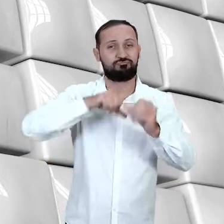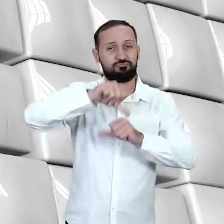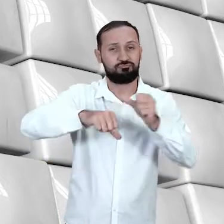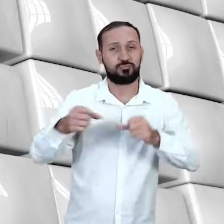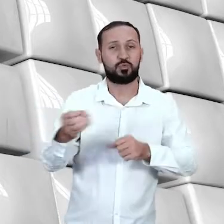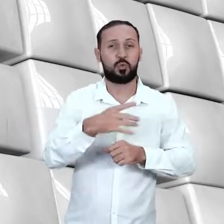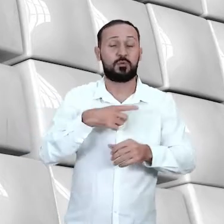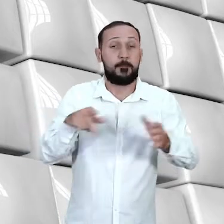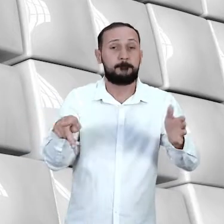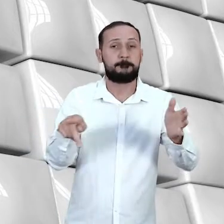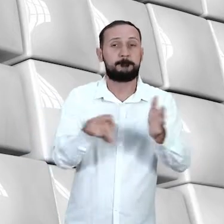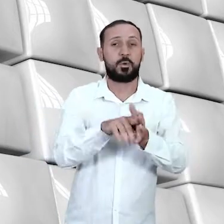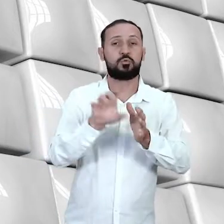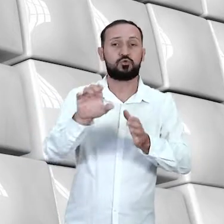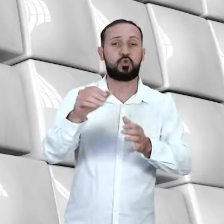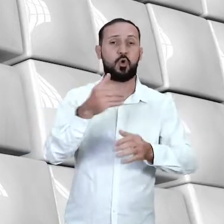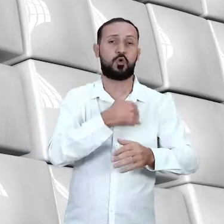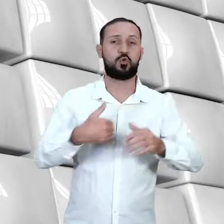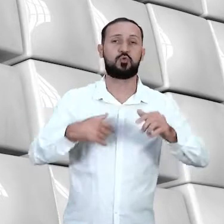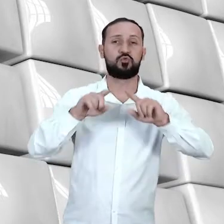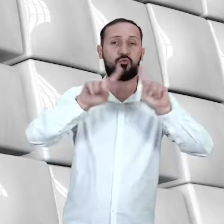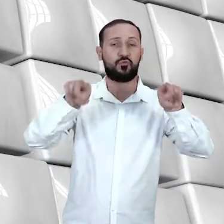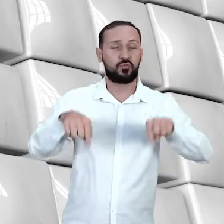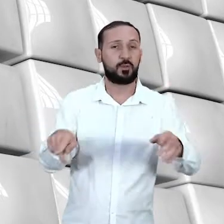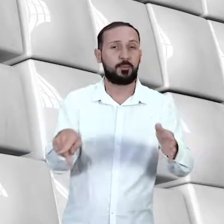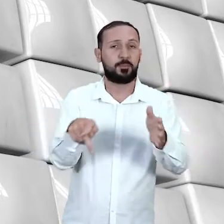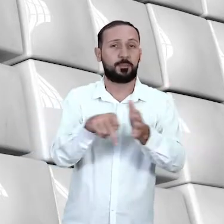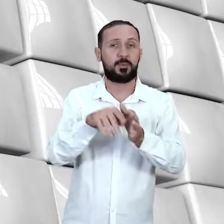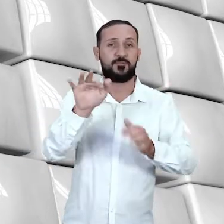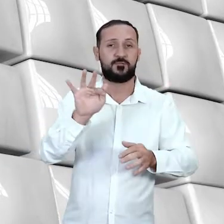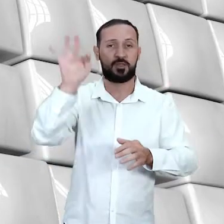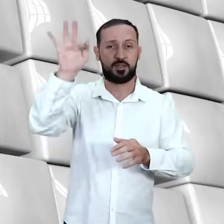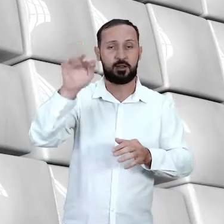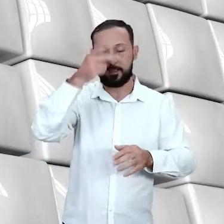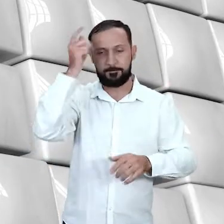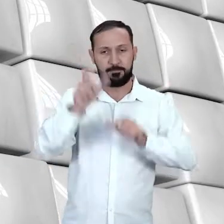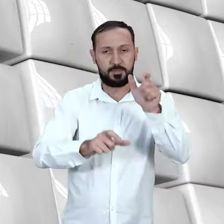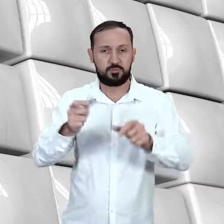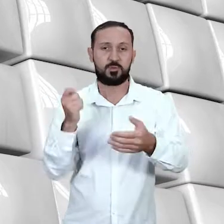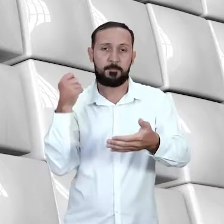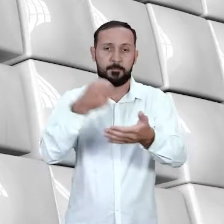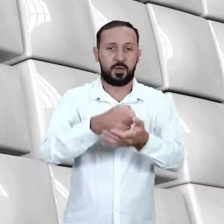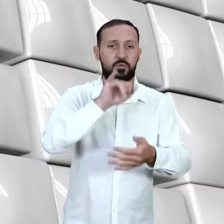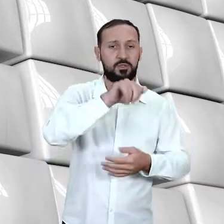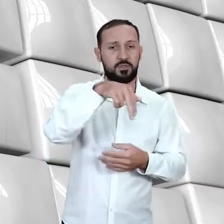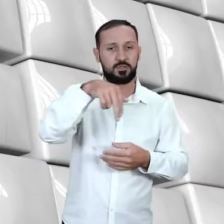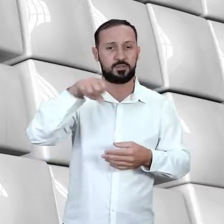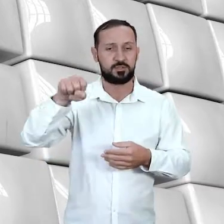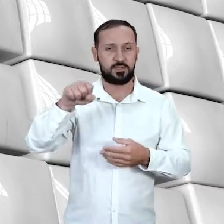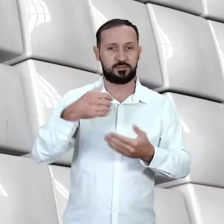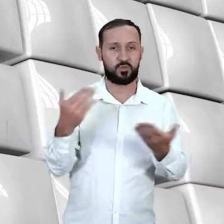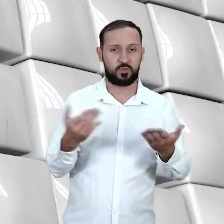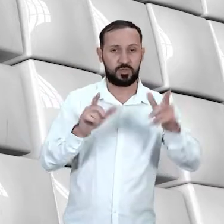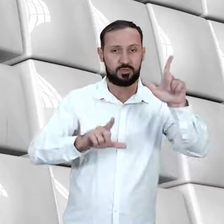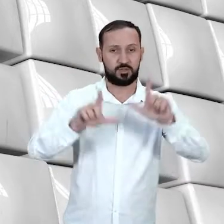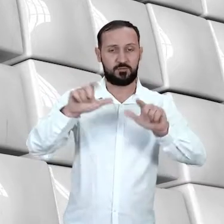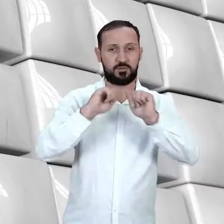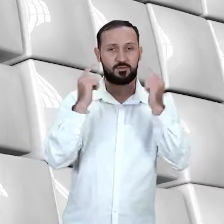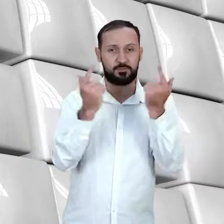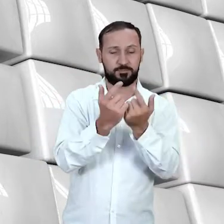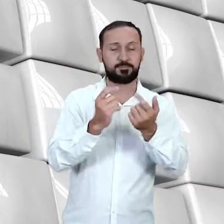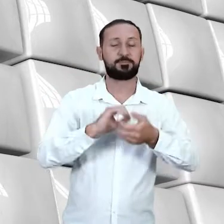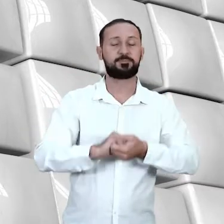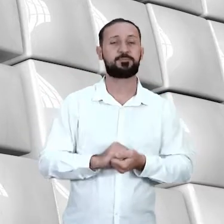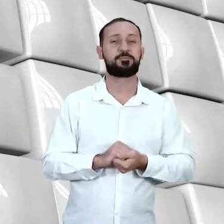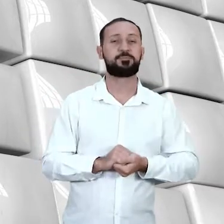é restrita aos funcionários federais e cidadãos que contribuem para o INSS. Da TV Senado,